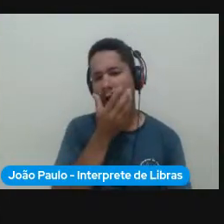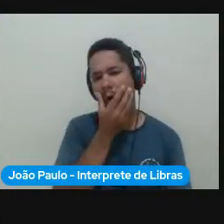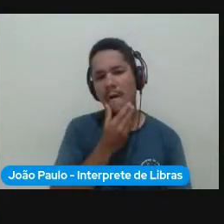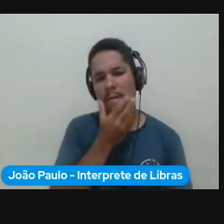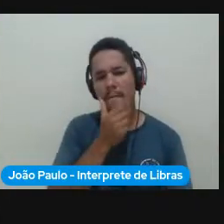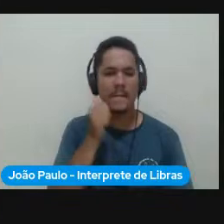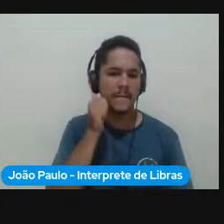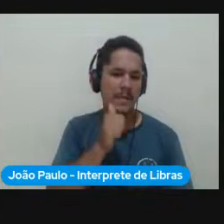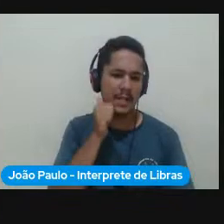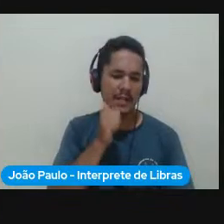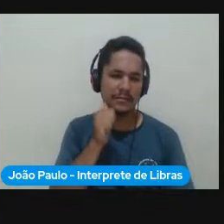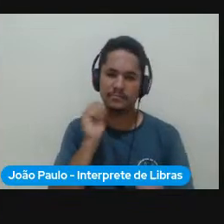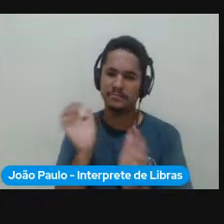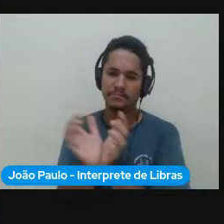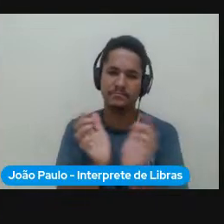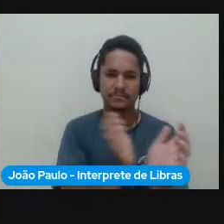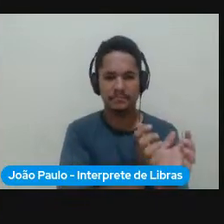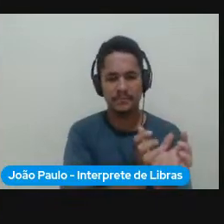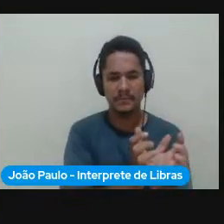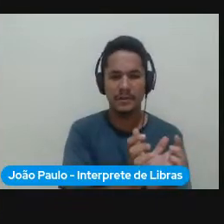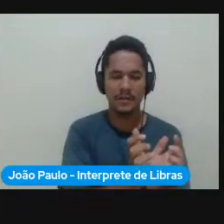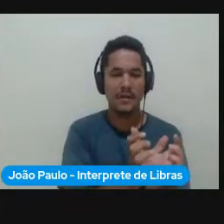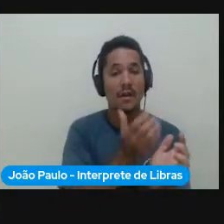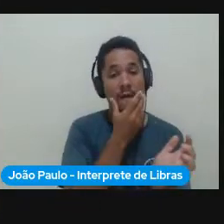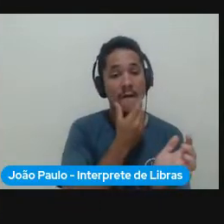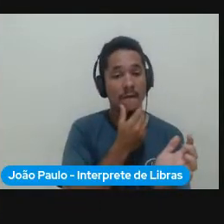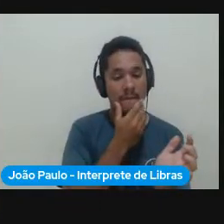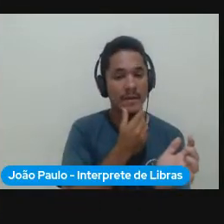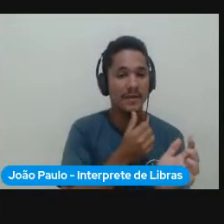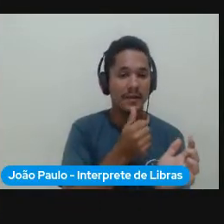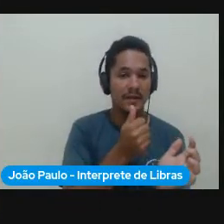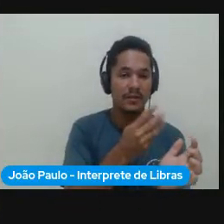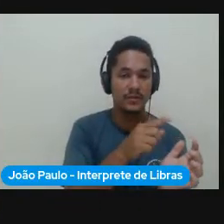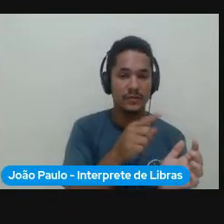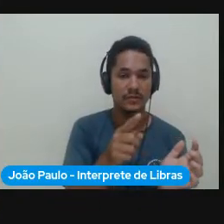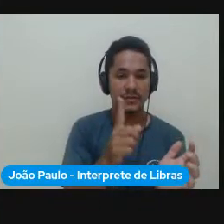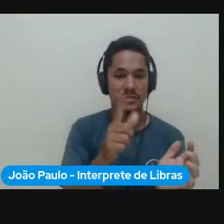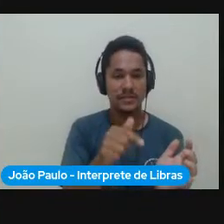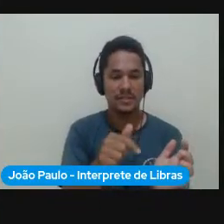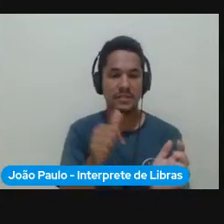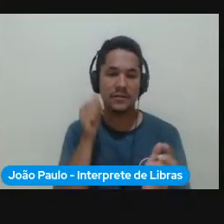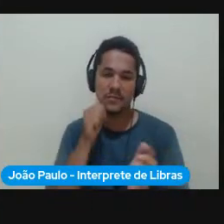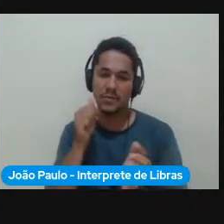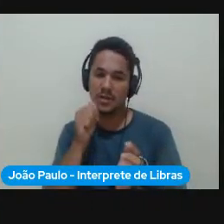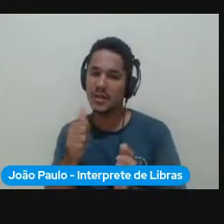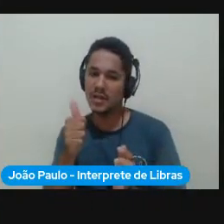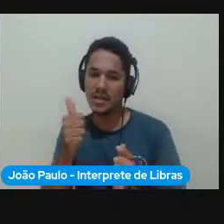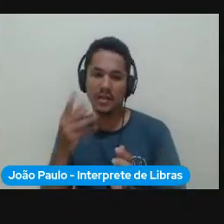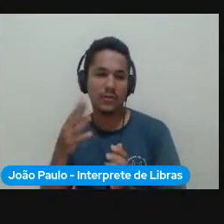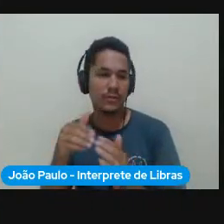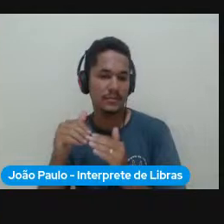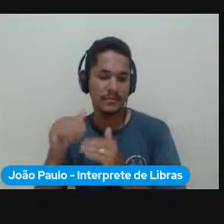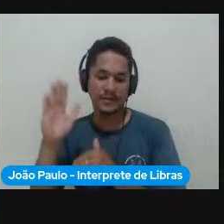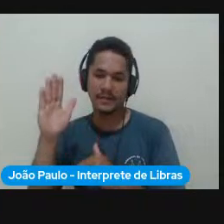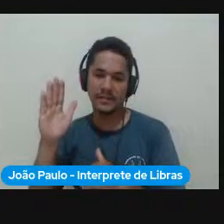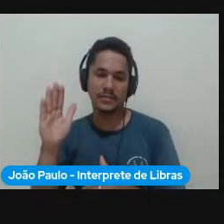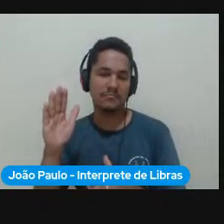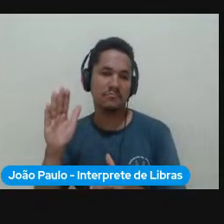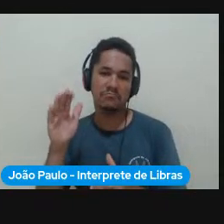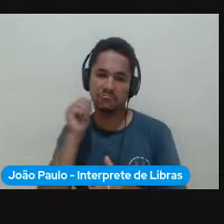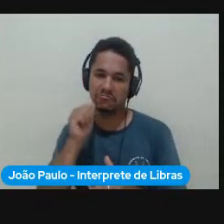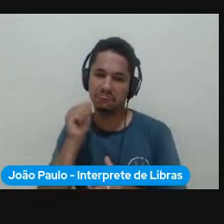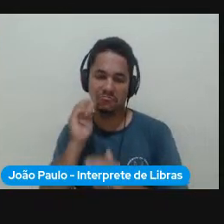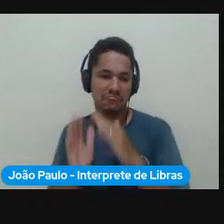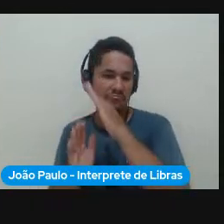time feminino, a partir dos 14 anos, sem idade. Aí você pode ser uma competidora, você pode formar